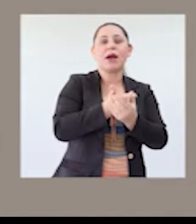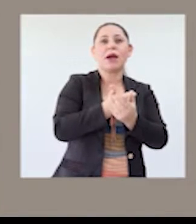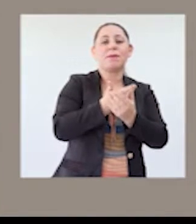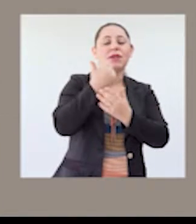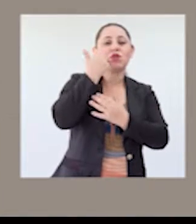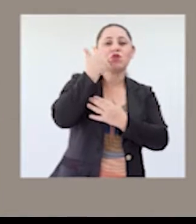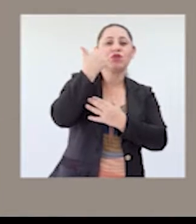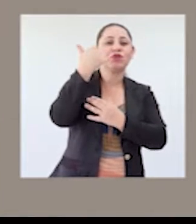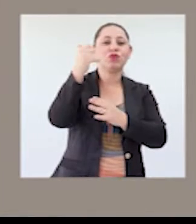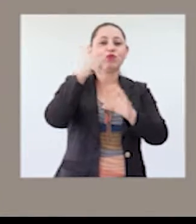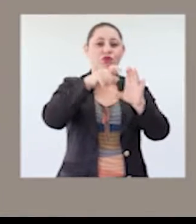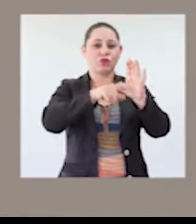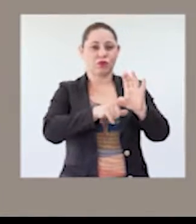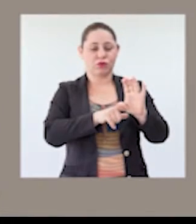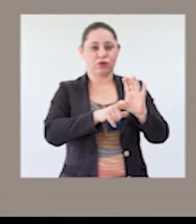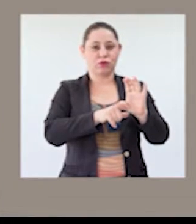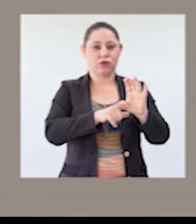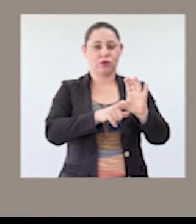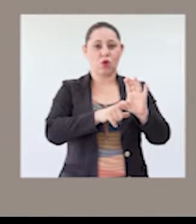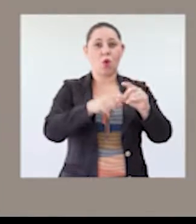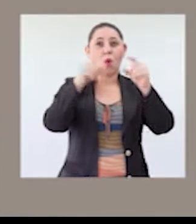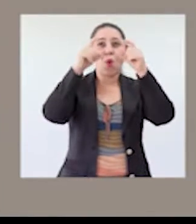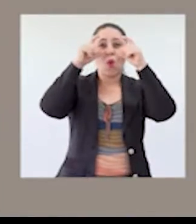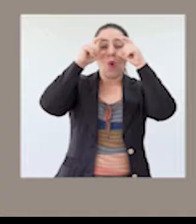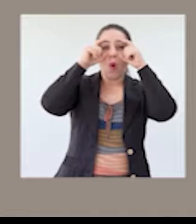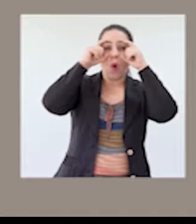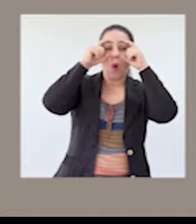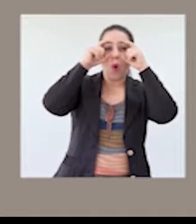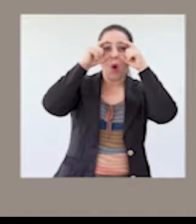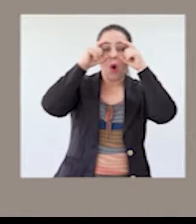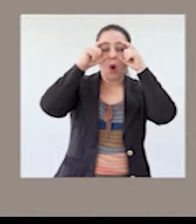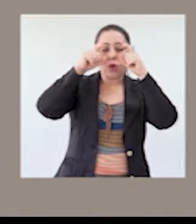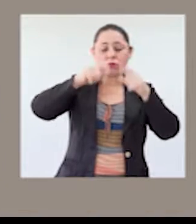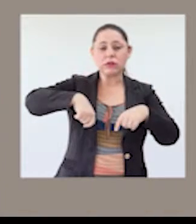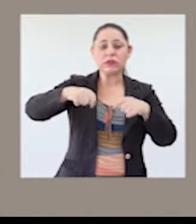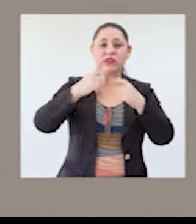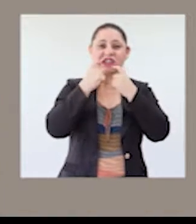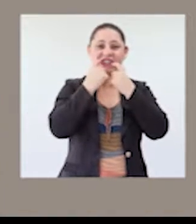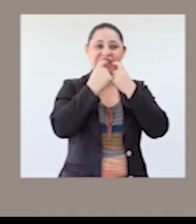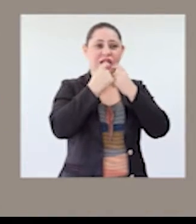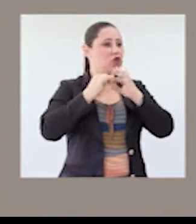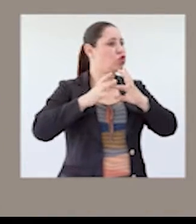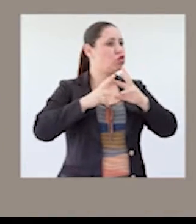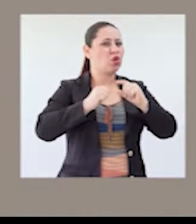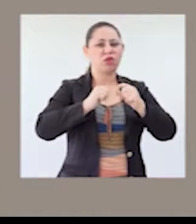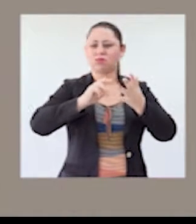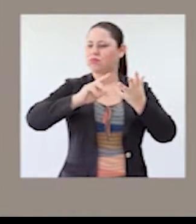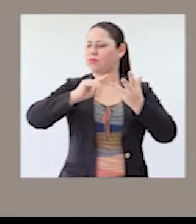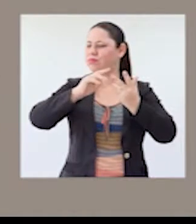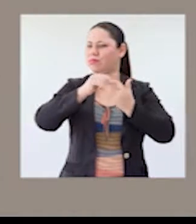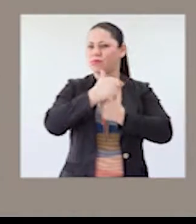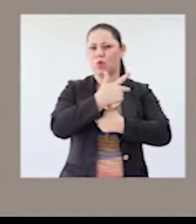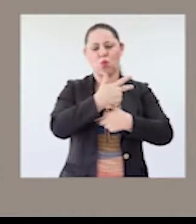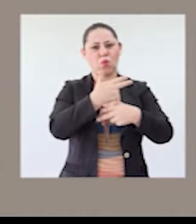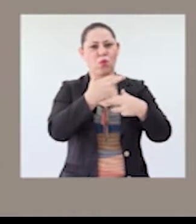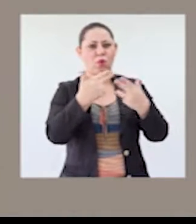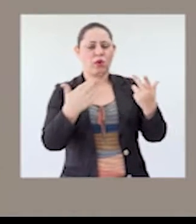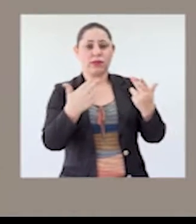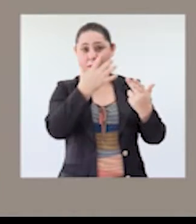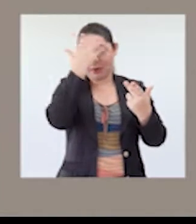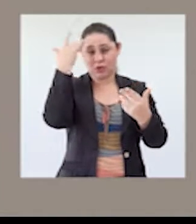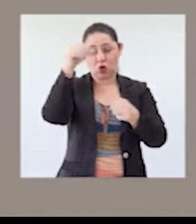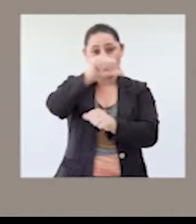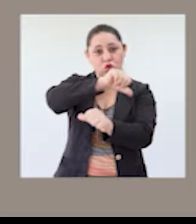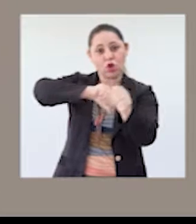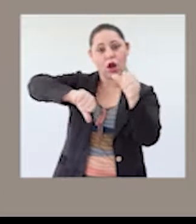de energia elétrica, óculos, bengala, dentadura, nós já vimos de tudo aí. Então, todos esses itens,